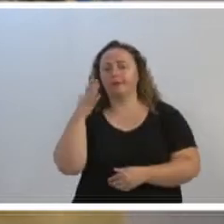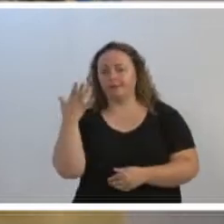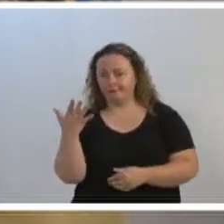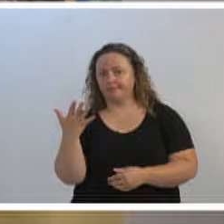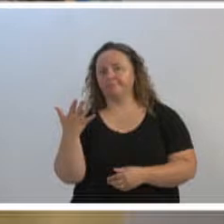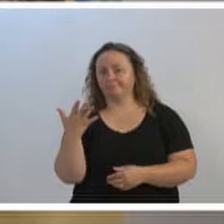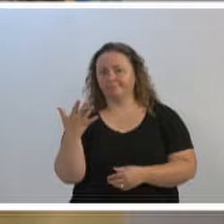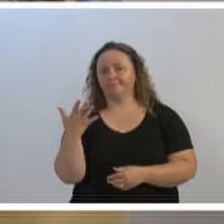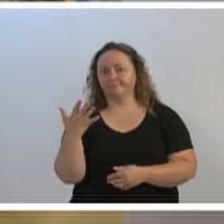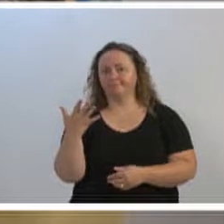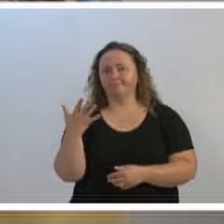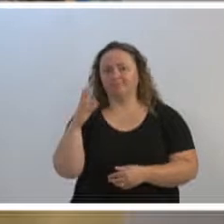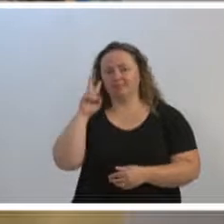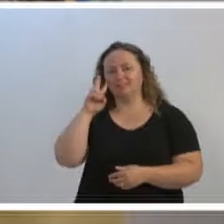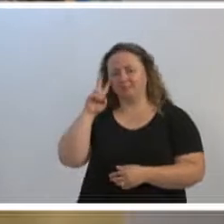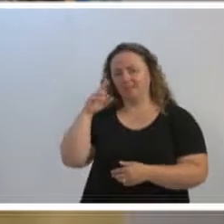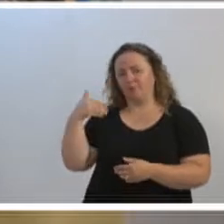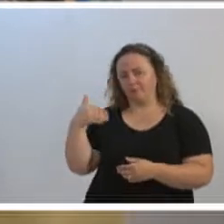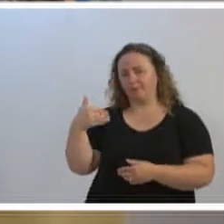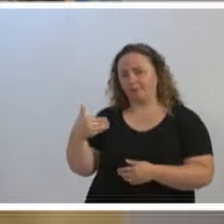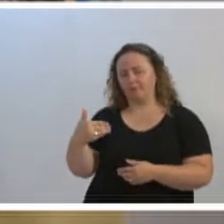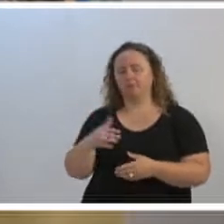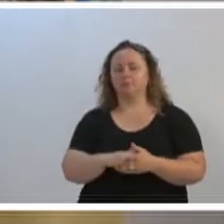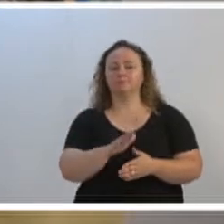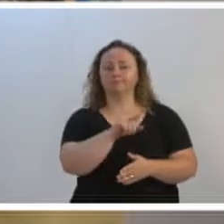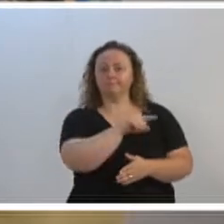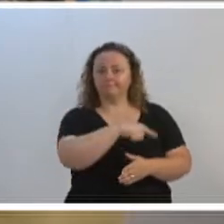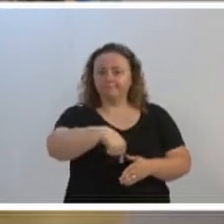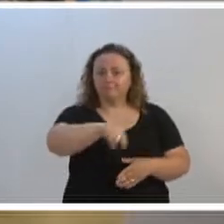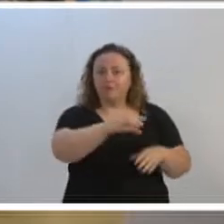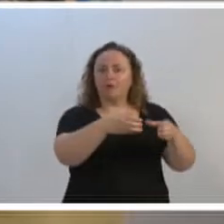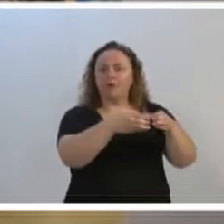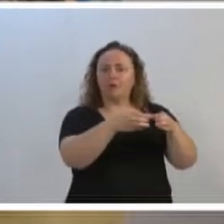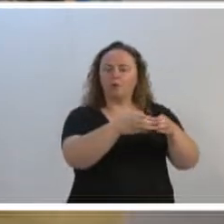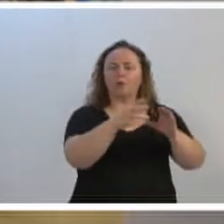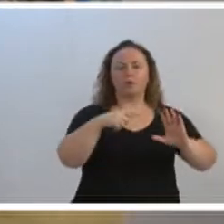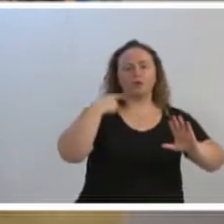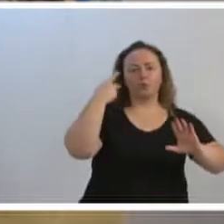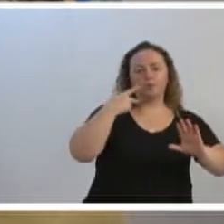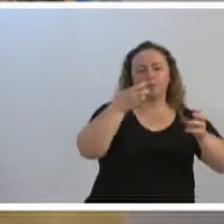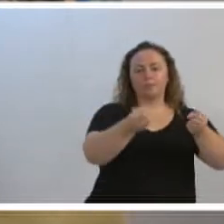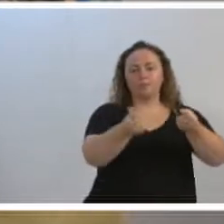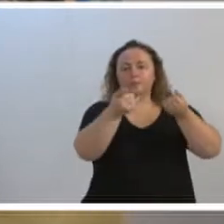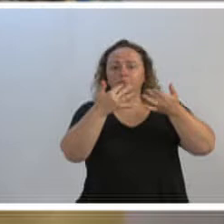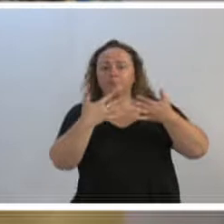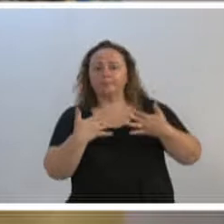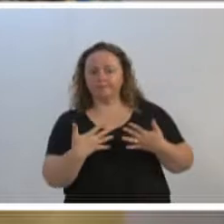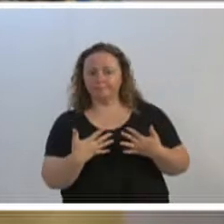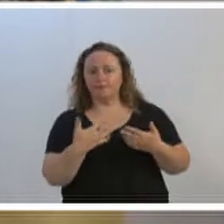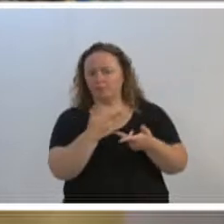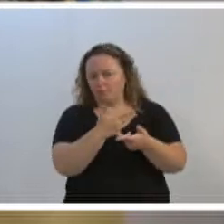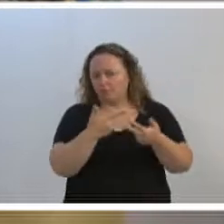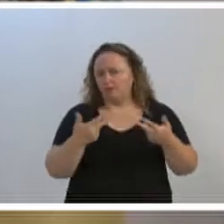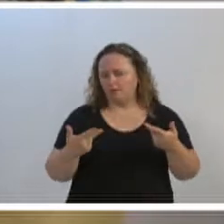aconteceu. Foi dado algumas explicações para a gente do que o governo